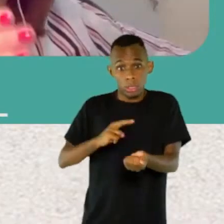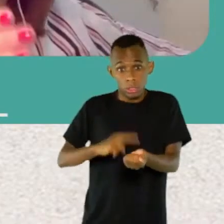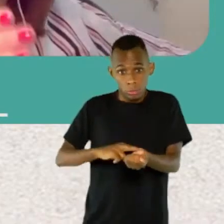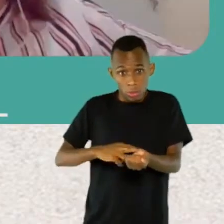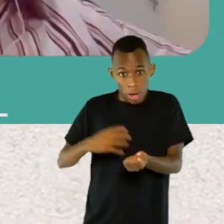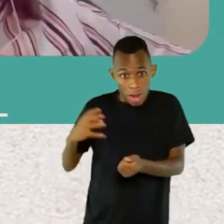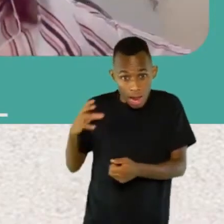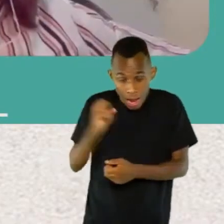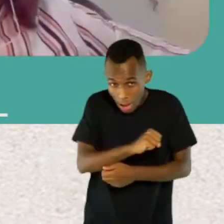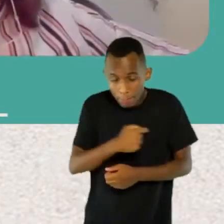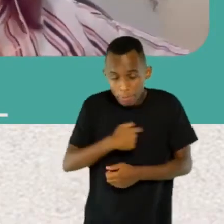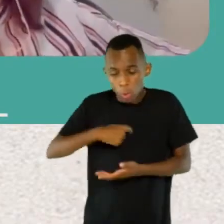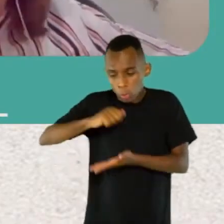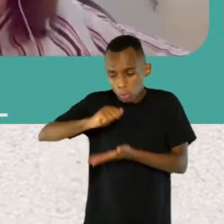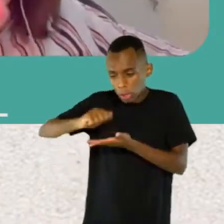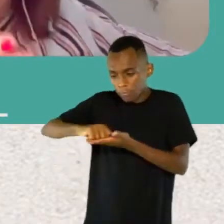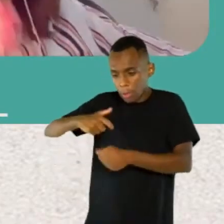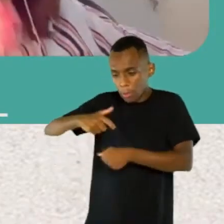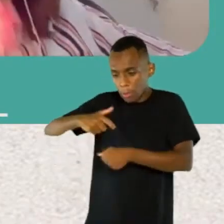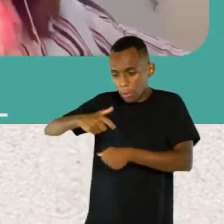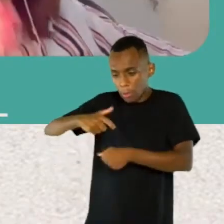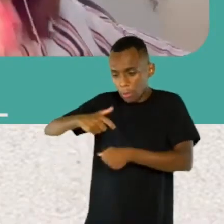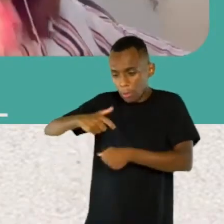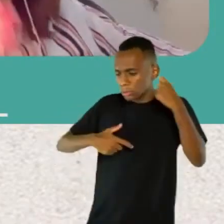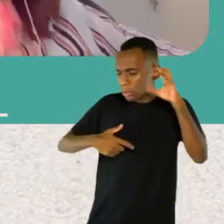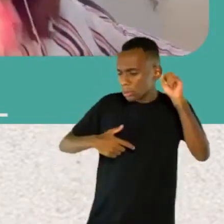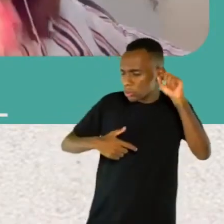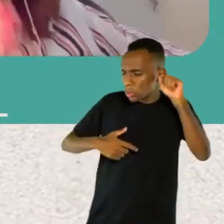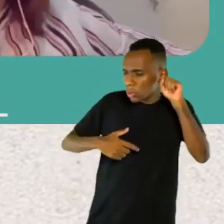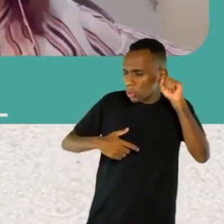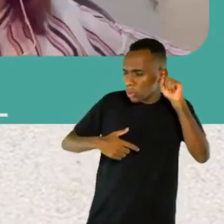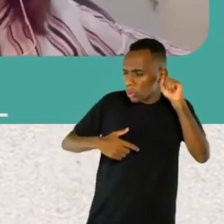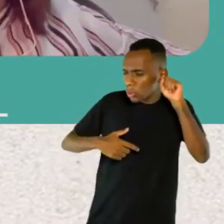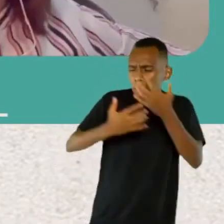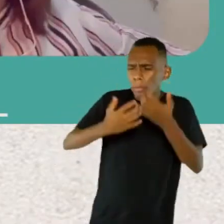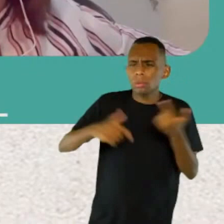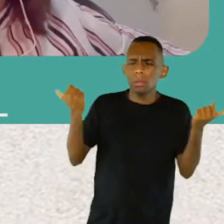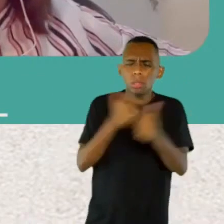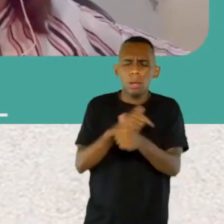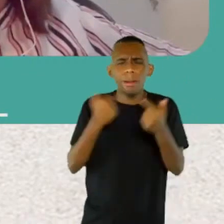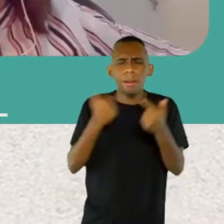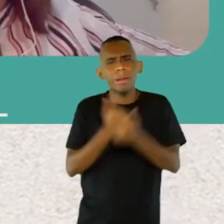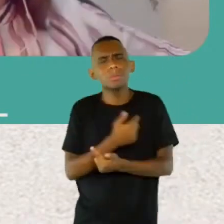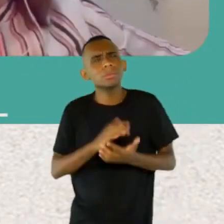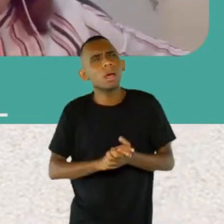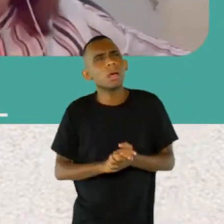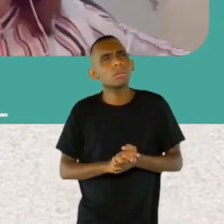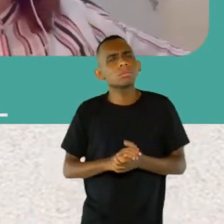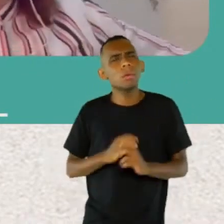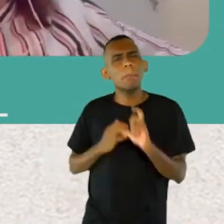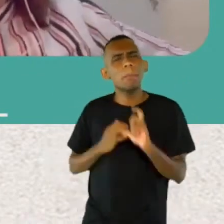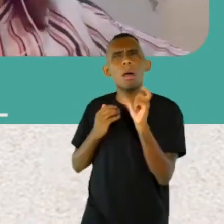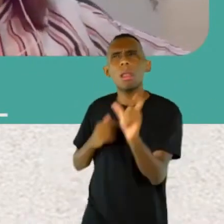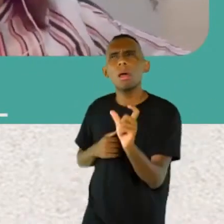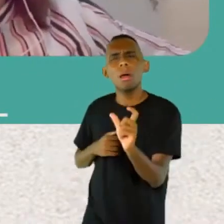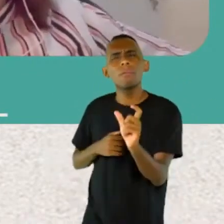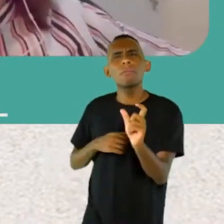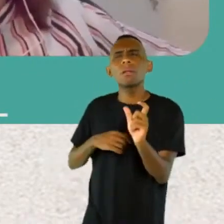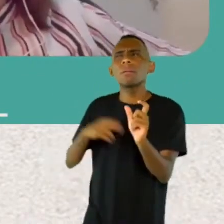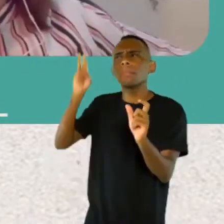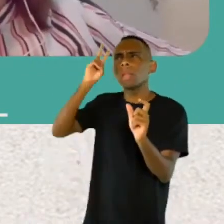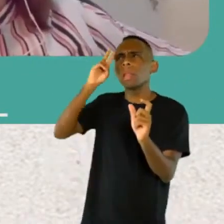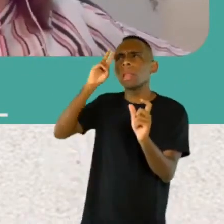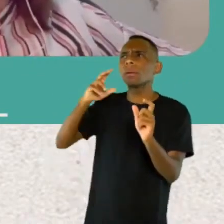certo tipo de música. Muita música Engraçado você falar isso. A Água Tofana me lembra música. Olha que engraçado você falar isso. Eu tinha então, lembrado